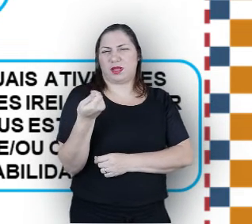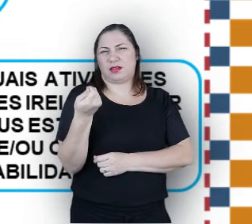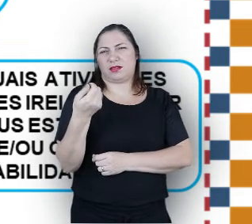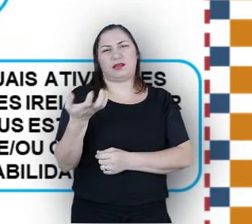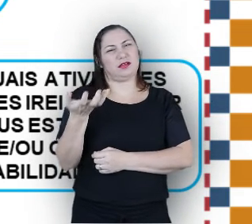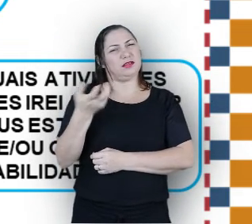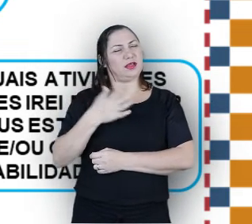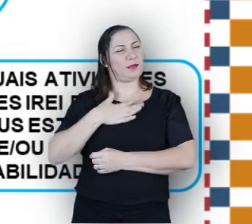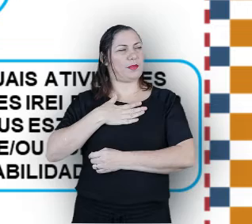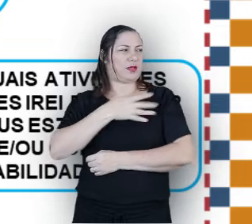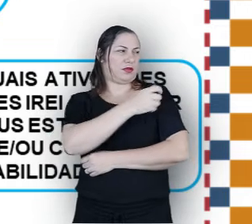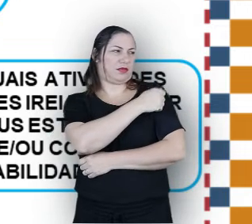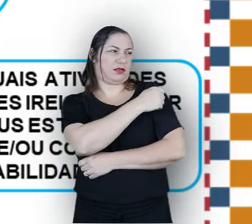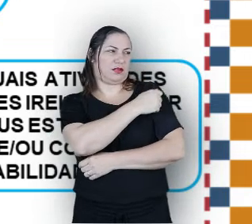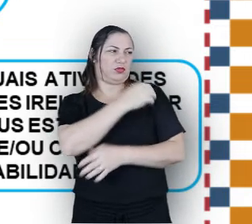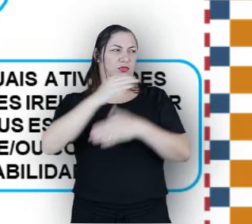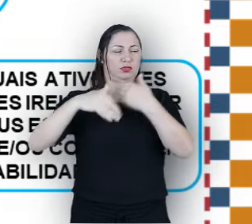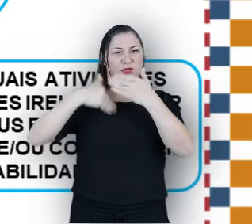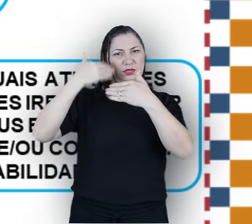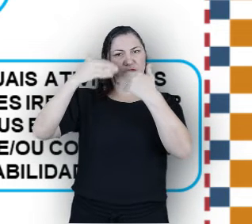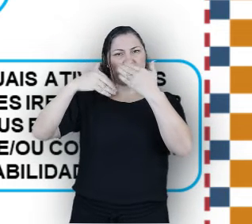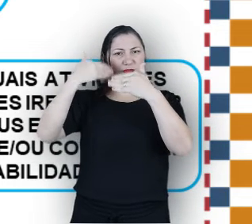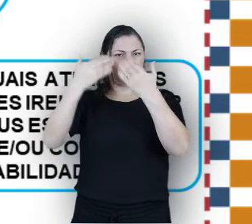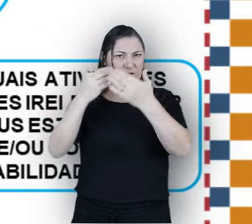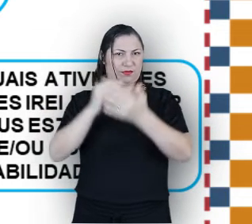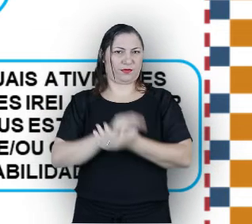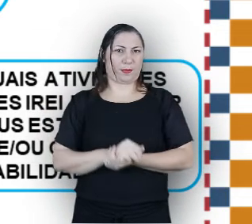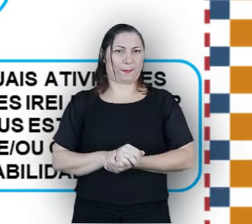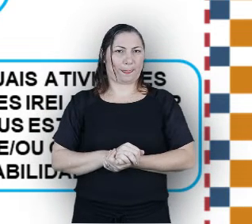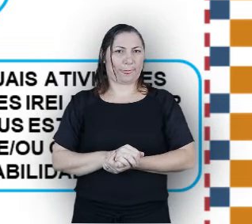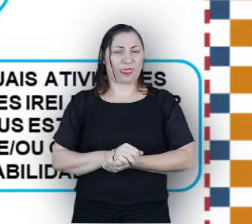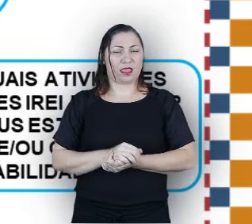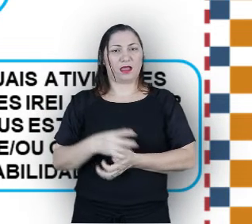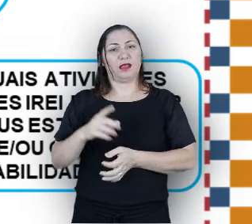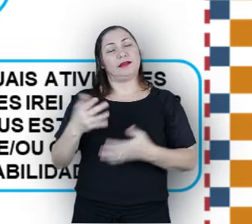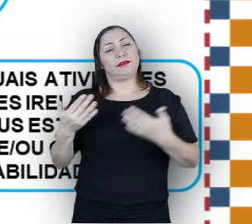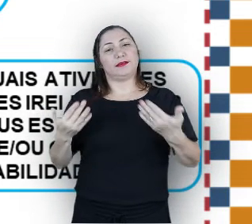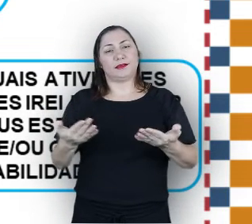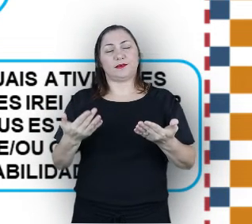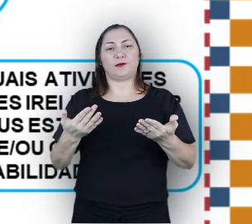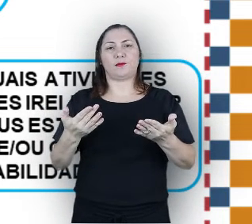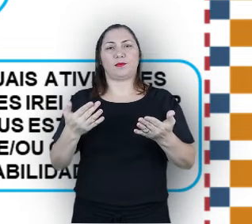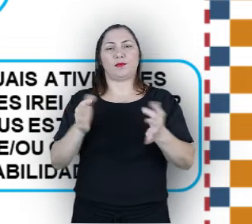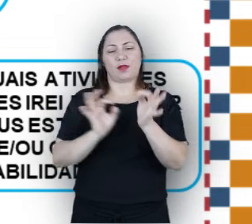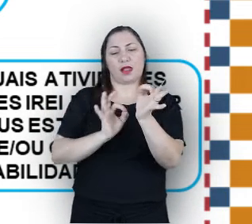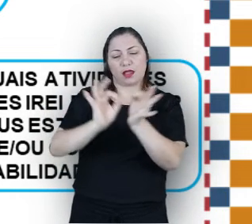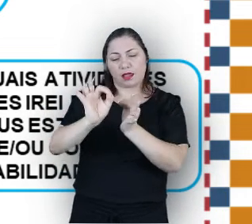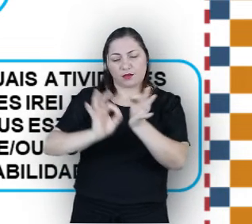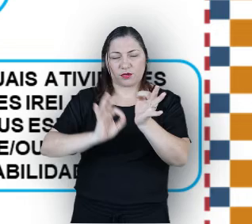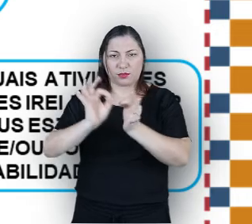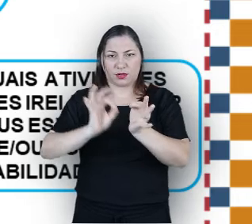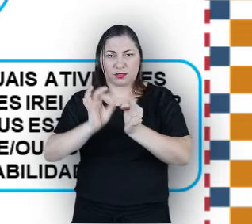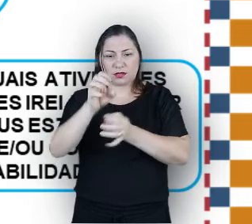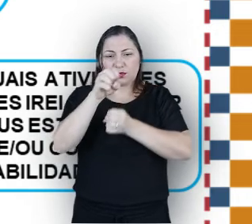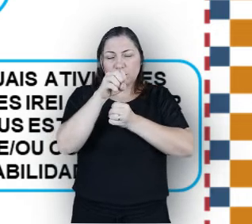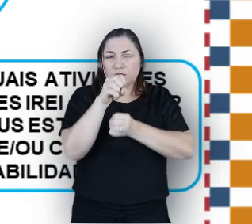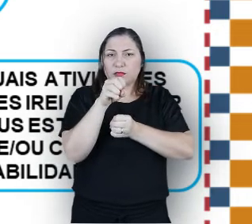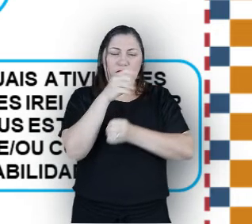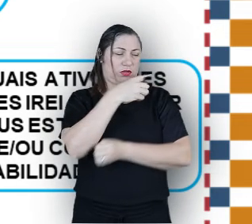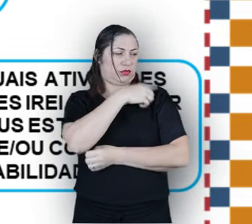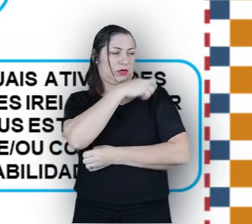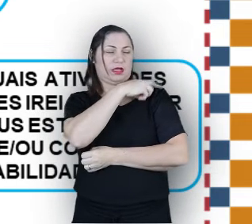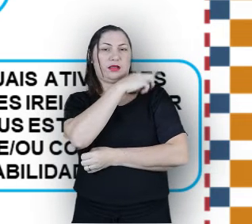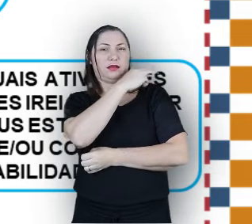trabalhar agora a habilidade. Eu não vou mais olhar para o conteúdo de forma isolada. É